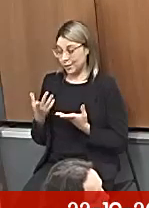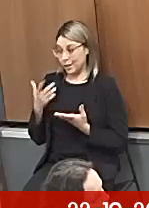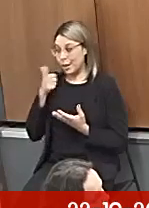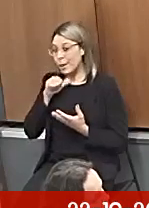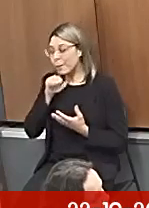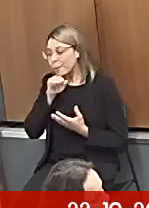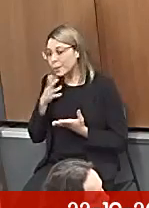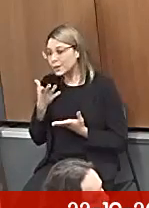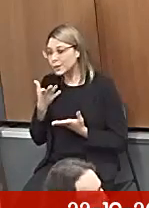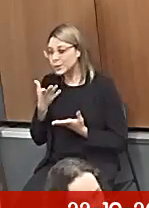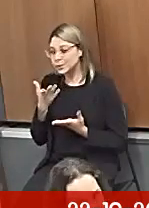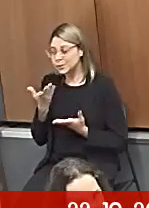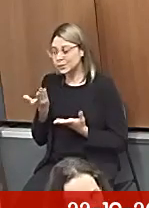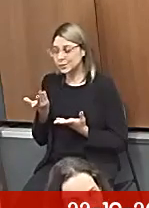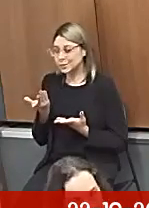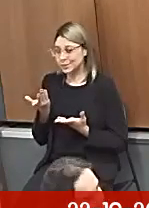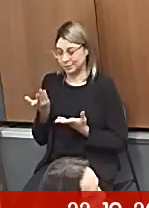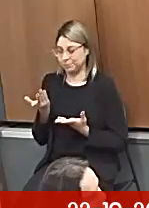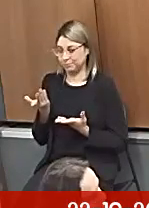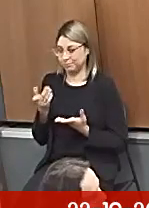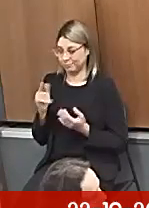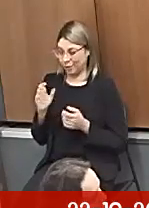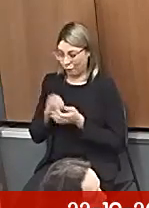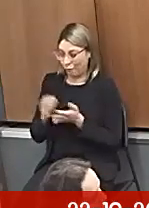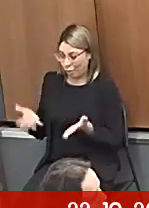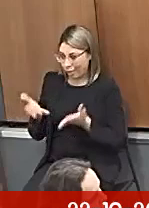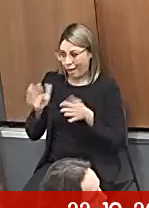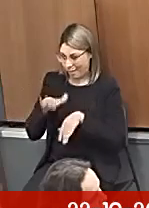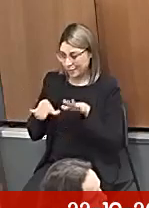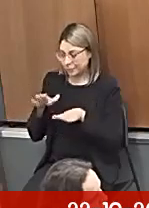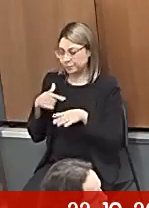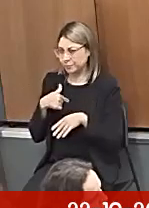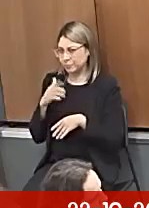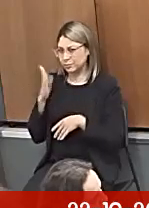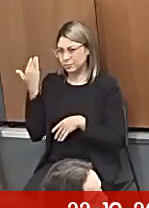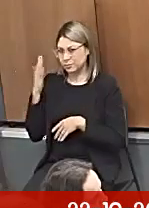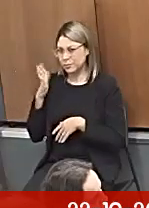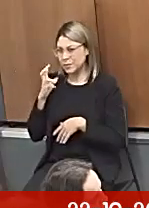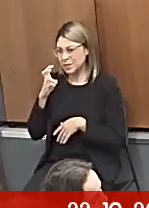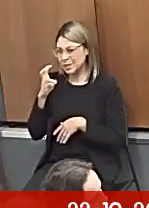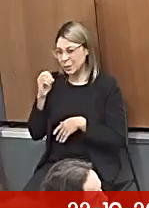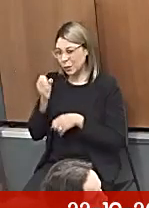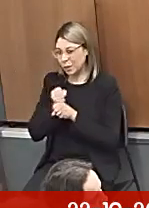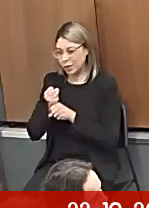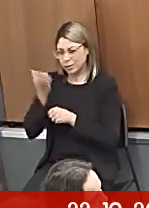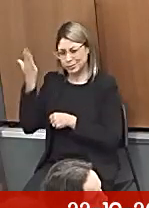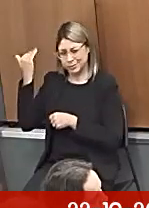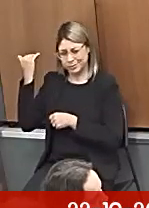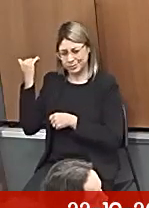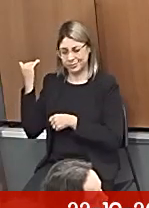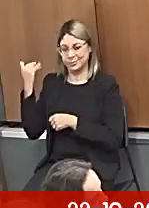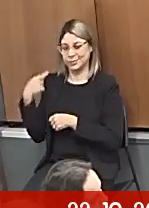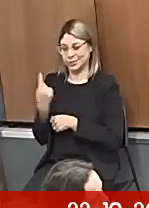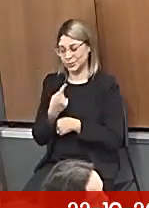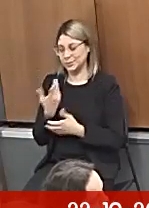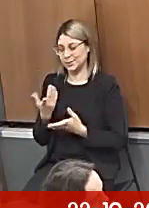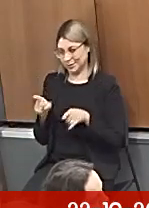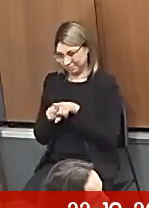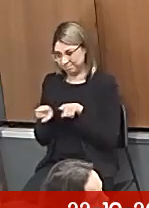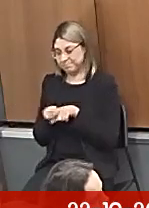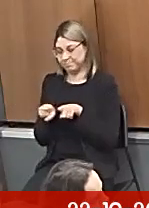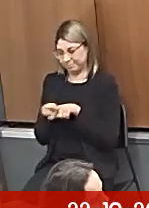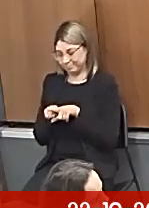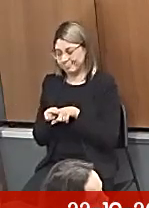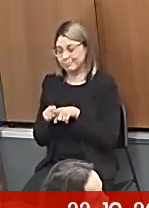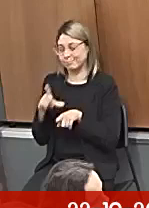elas não colocam muito para frente. Eu tive, olha que tem quase 50 anos atrás também, a gente